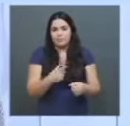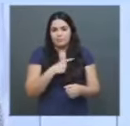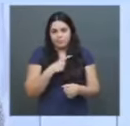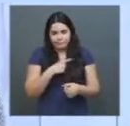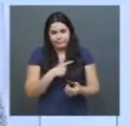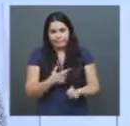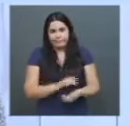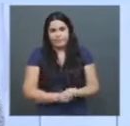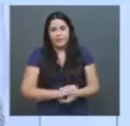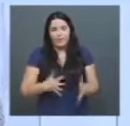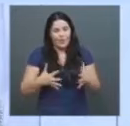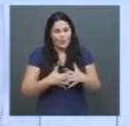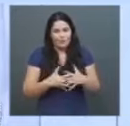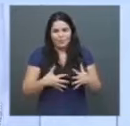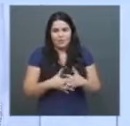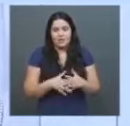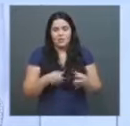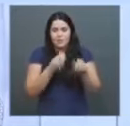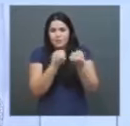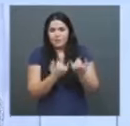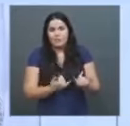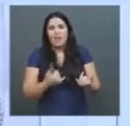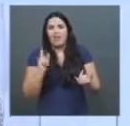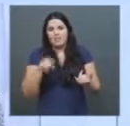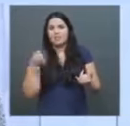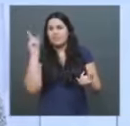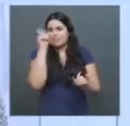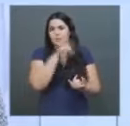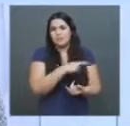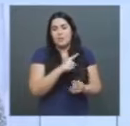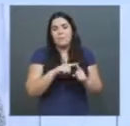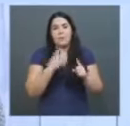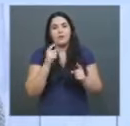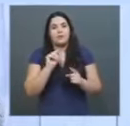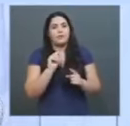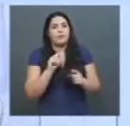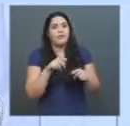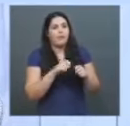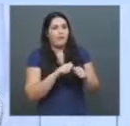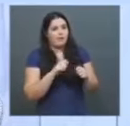é complexo, as justificativas são complexas. Agora, as ações,